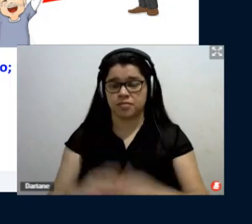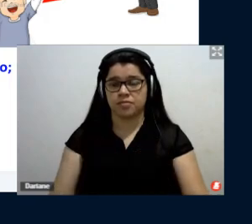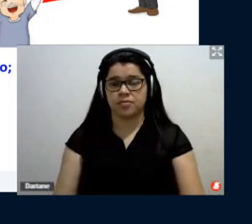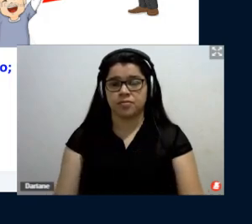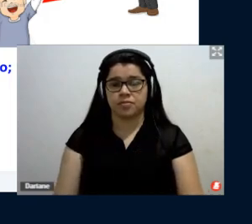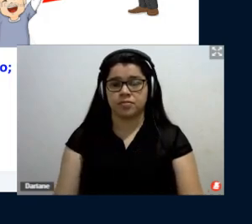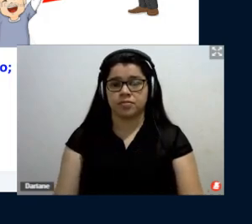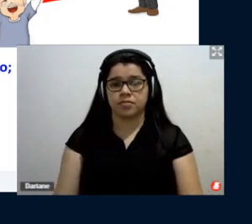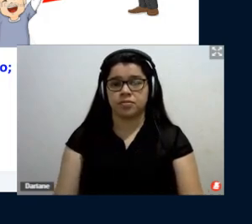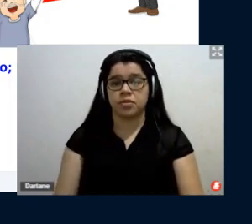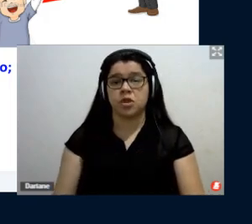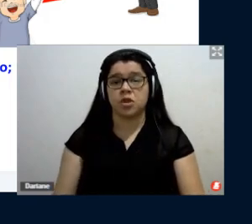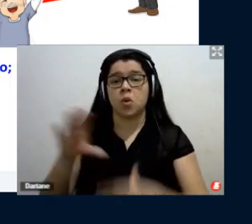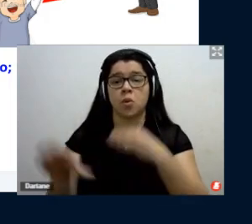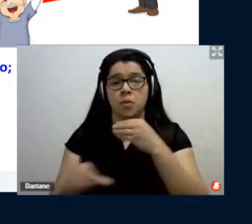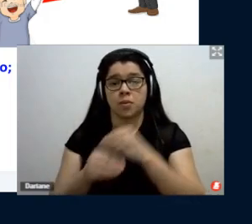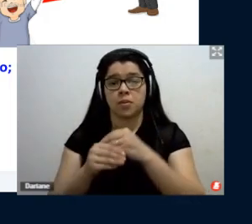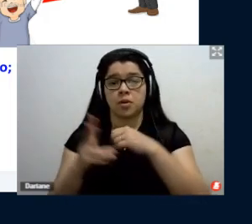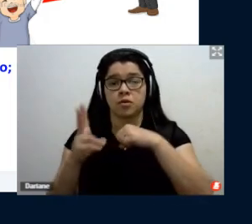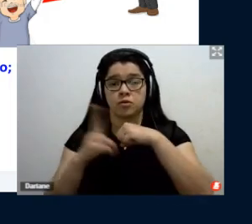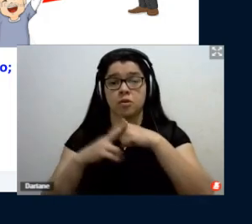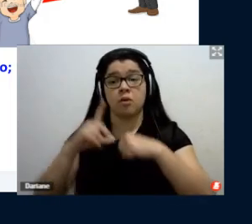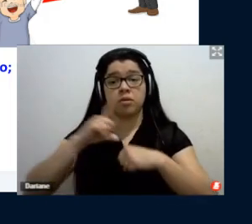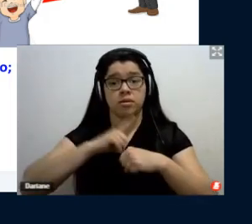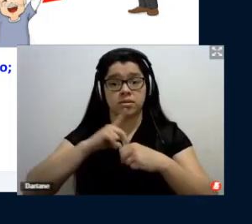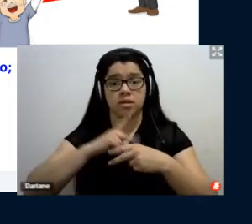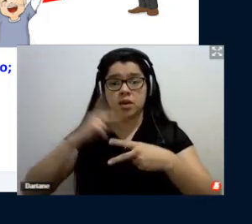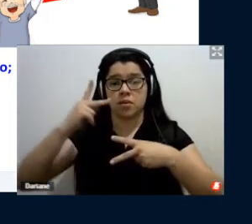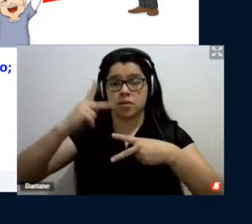Complemento verbal com preposição.